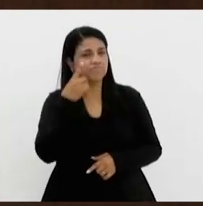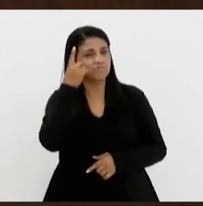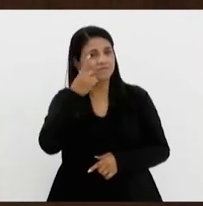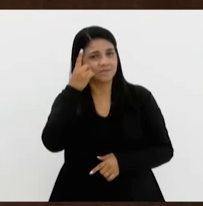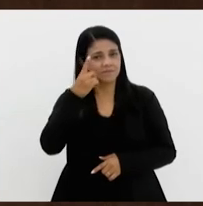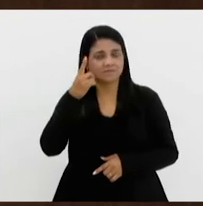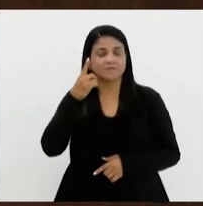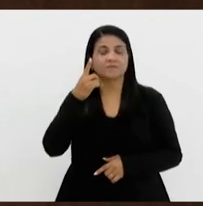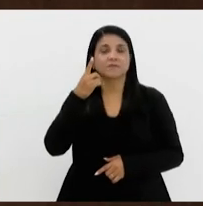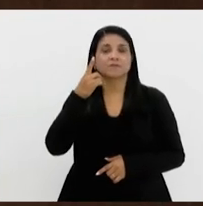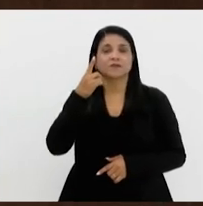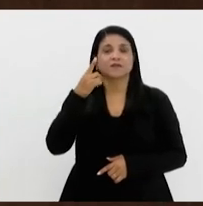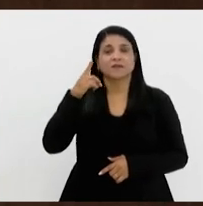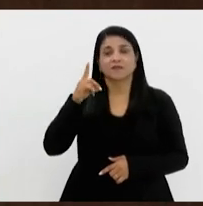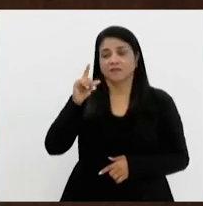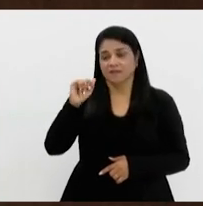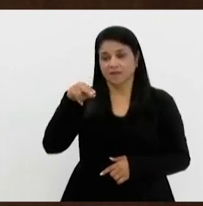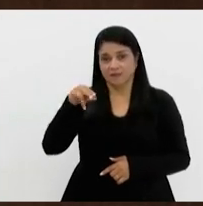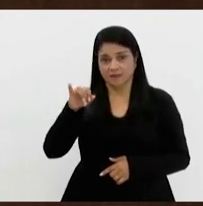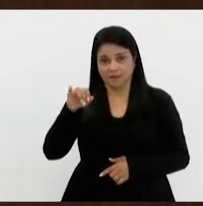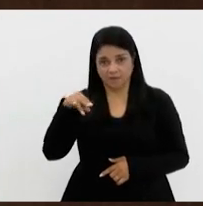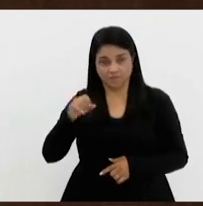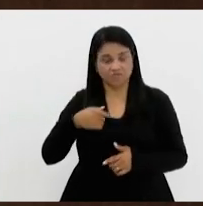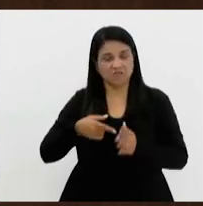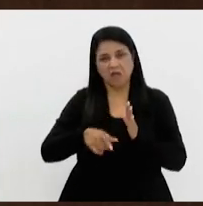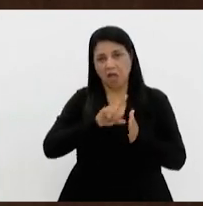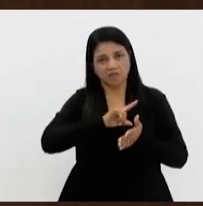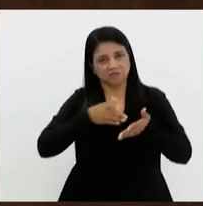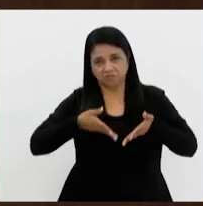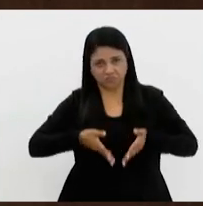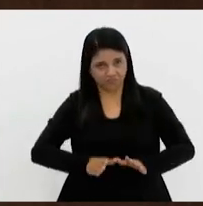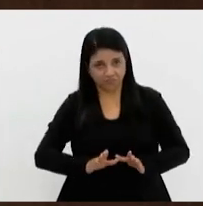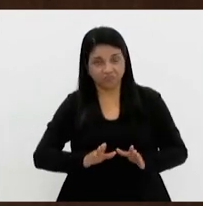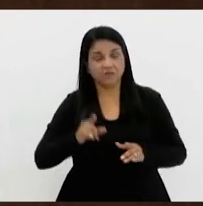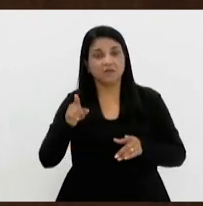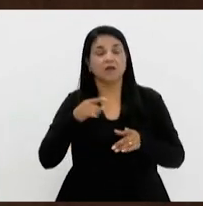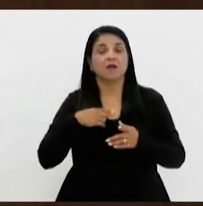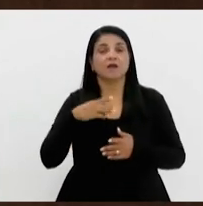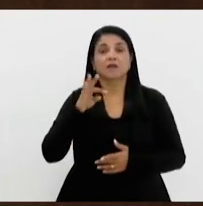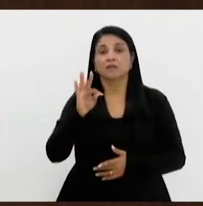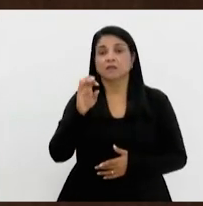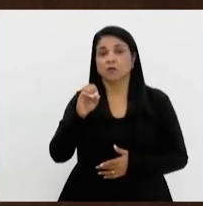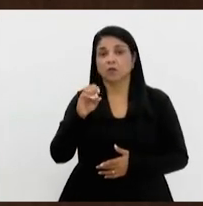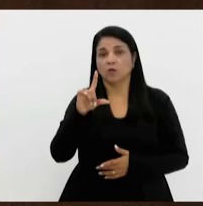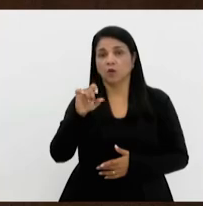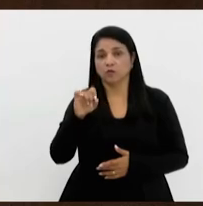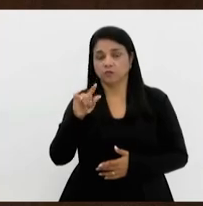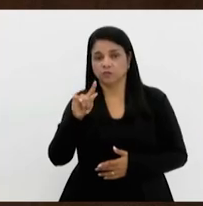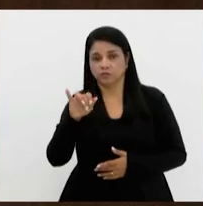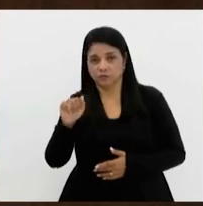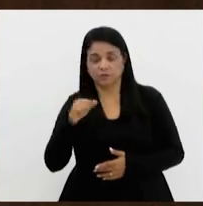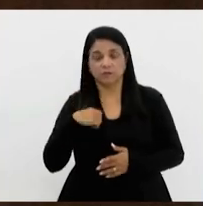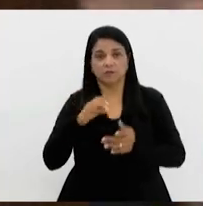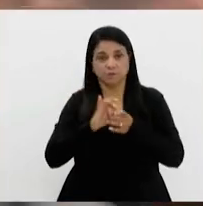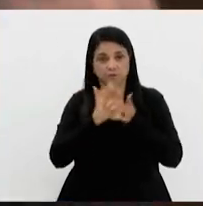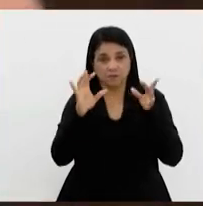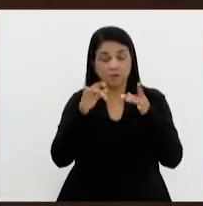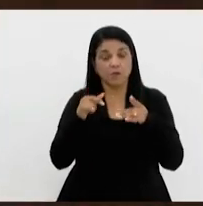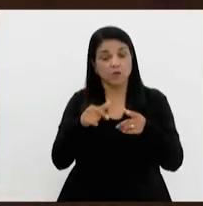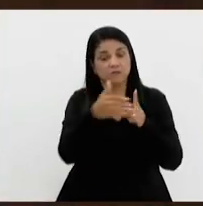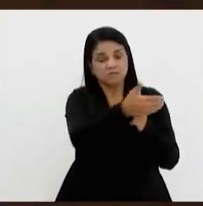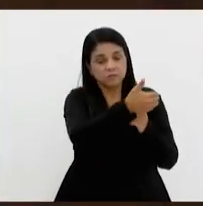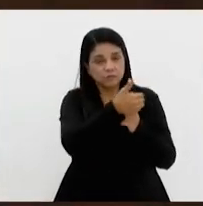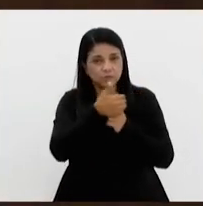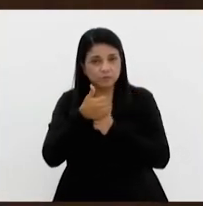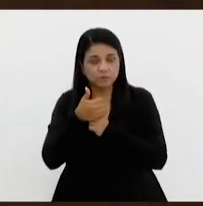tivesse nascido, mas sabe com certeza o que foi a teologia da libertação. Era um dos poucos setores que acolhiam as